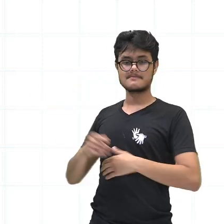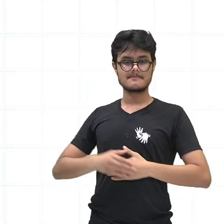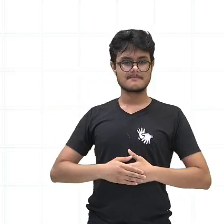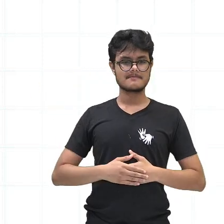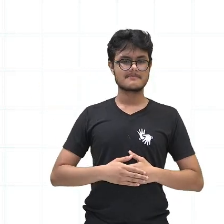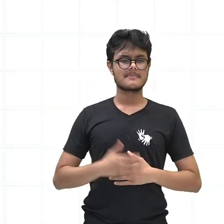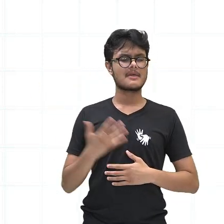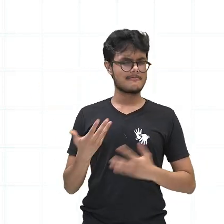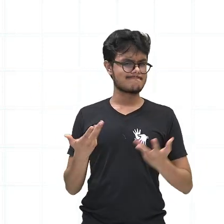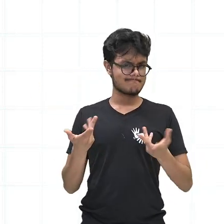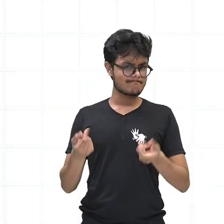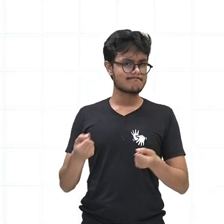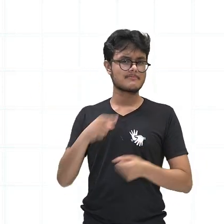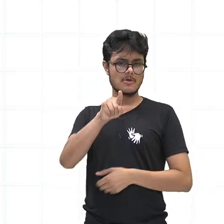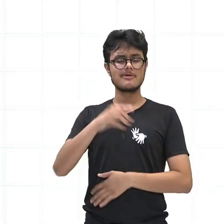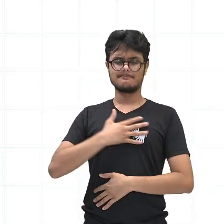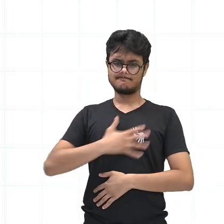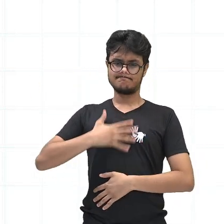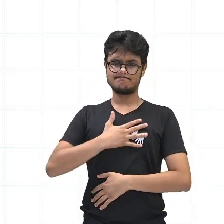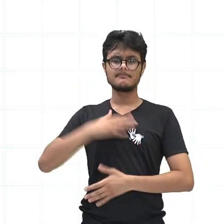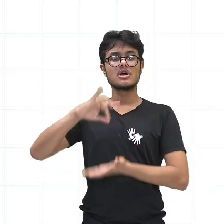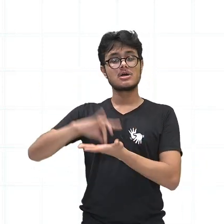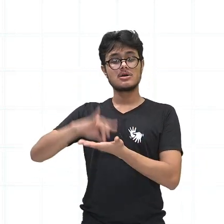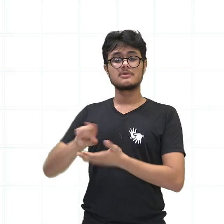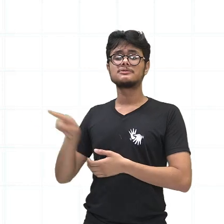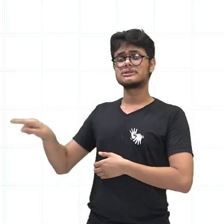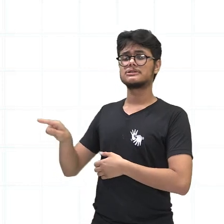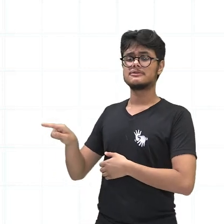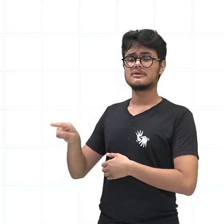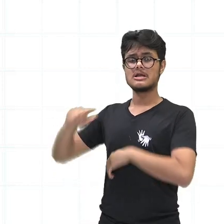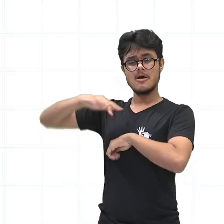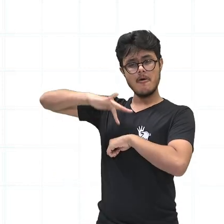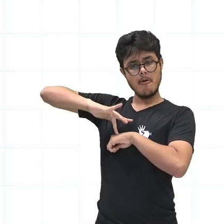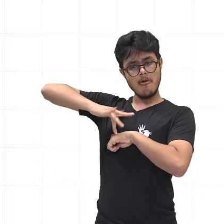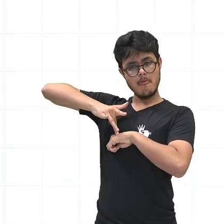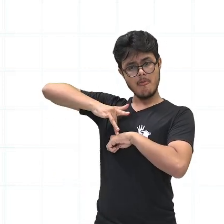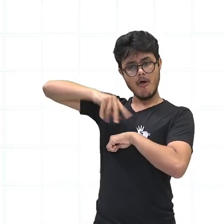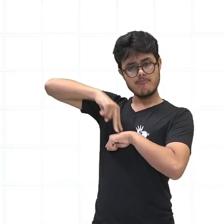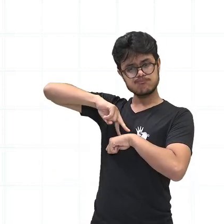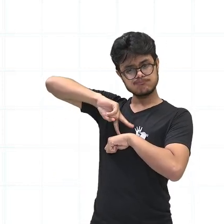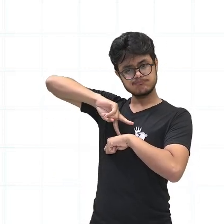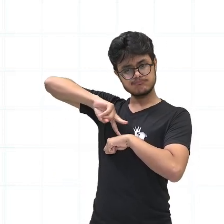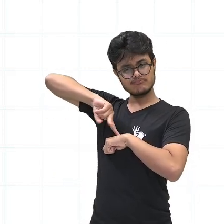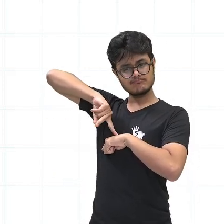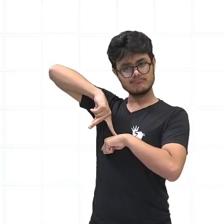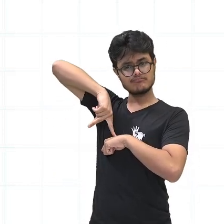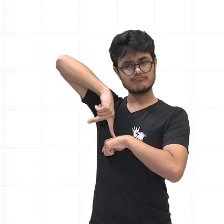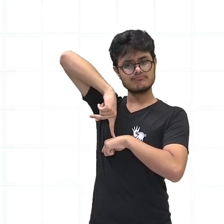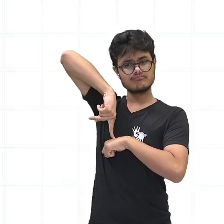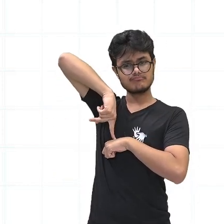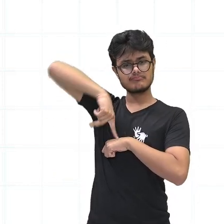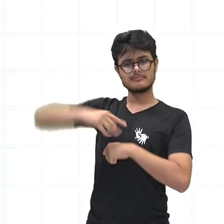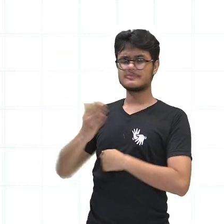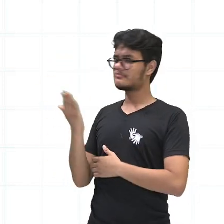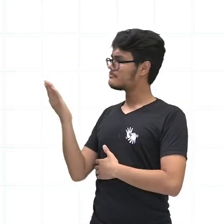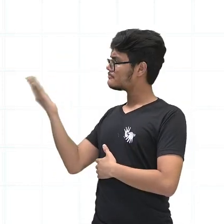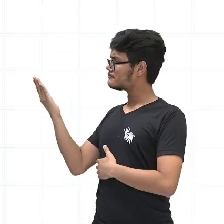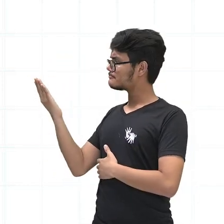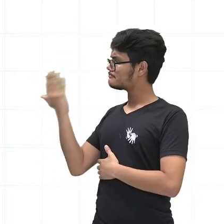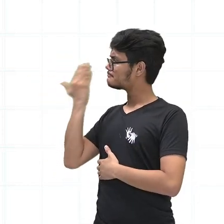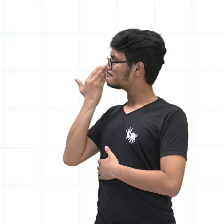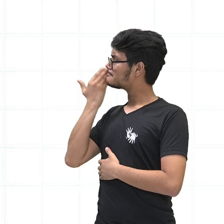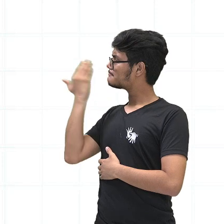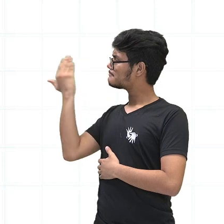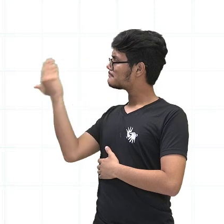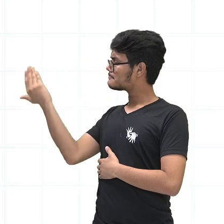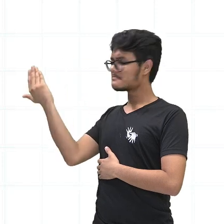adorar. Então aí vocês estão vendo um passo bem preciso. Essa bailarina, ela está de sapatilha de ponta, tem